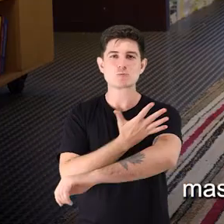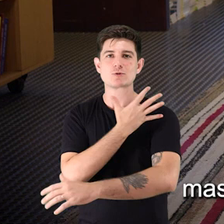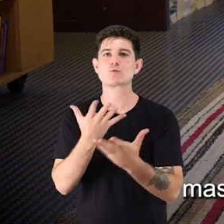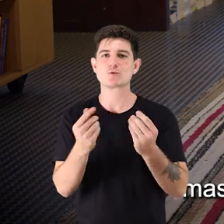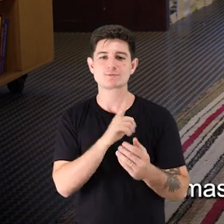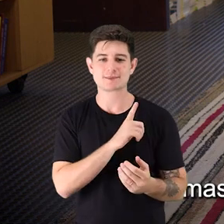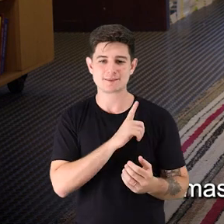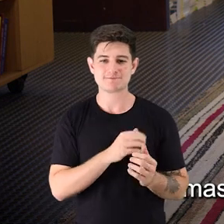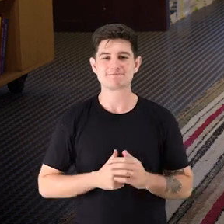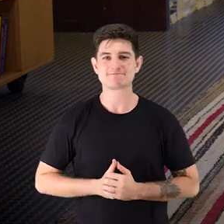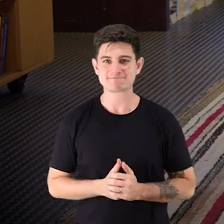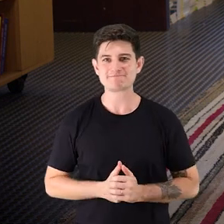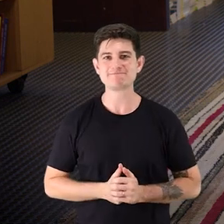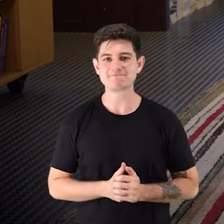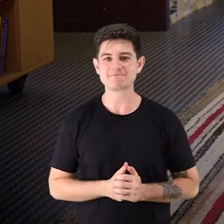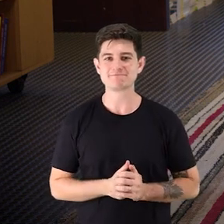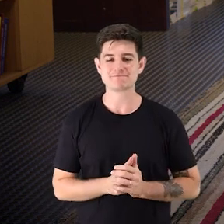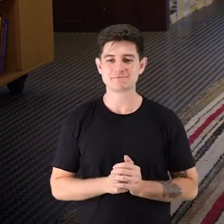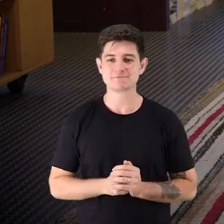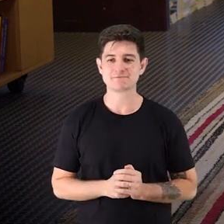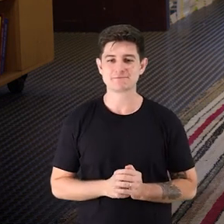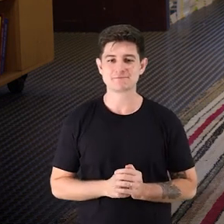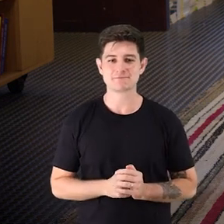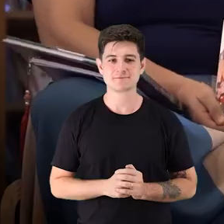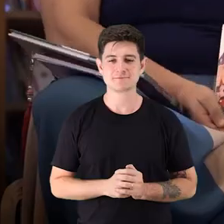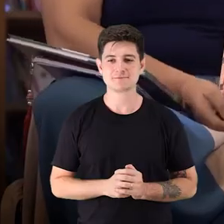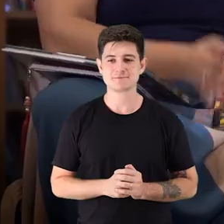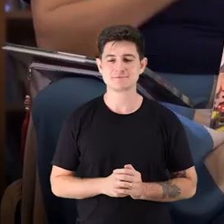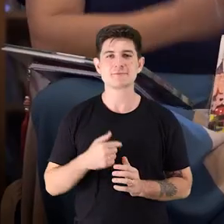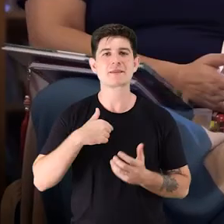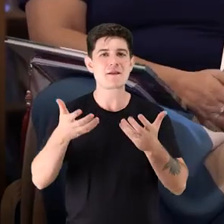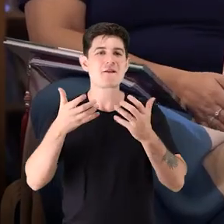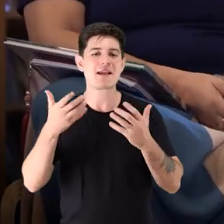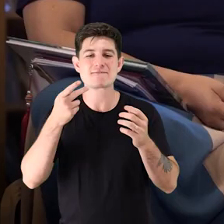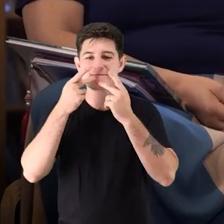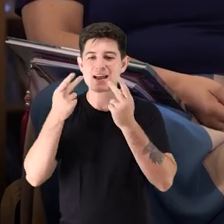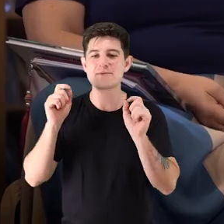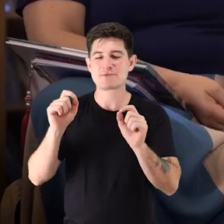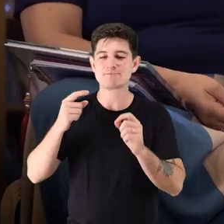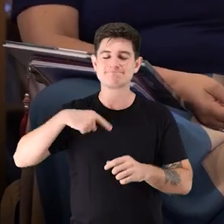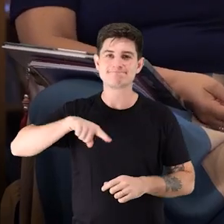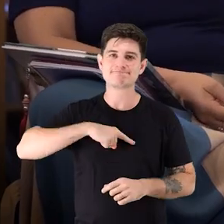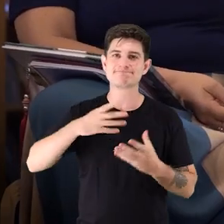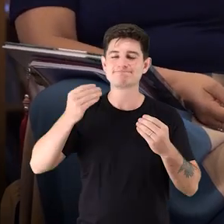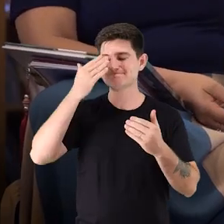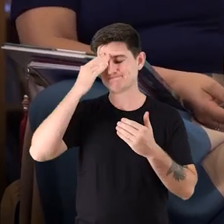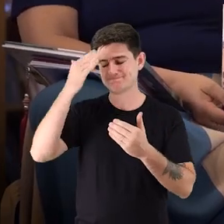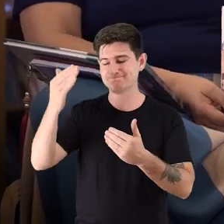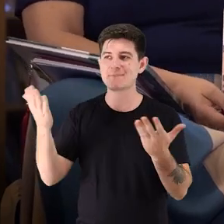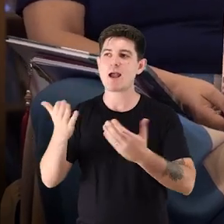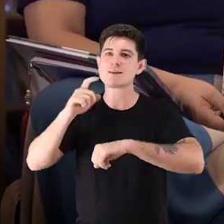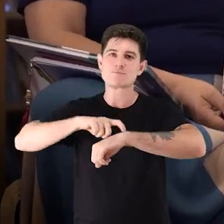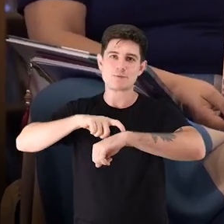emocionam muito com essa história, né? E que também nasceu do cotidiano. Sim. E eu queria, né, dizer para você, Irã,